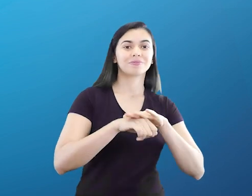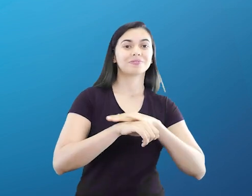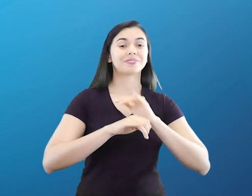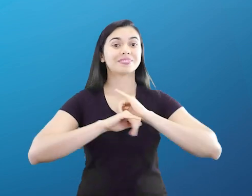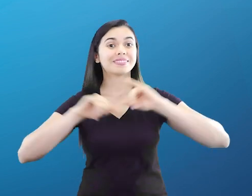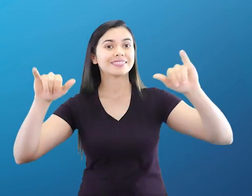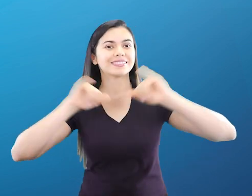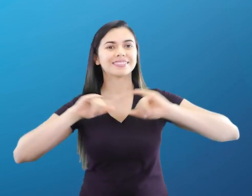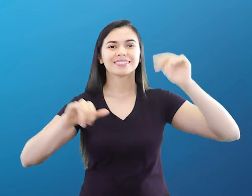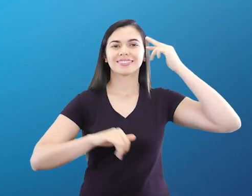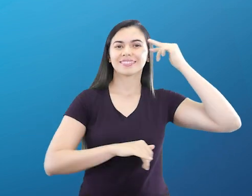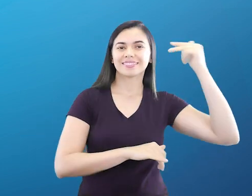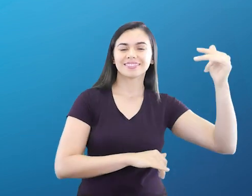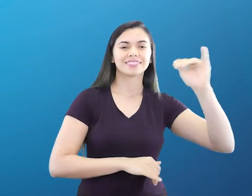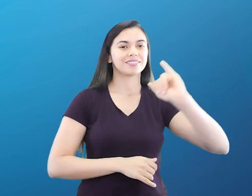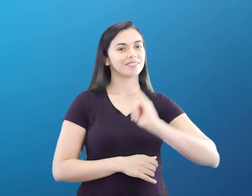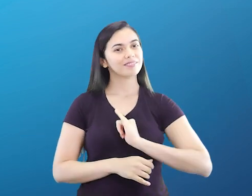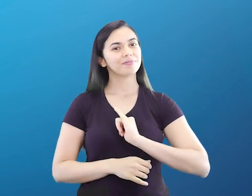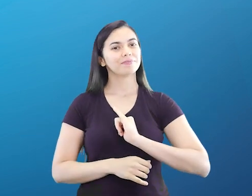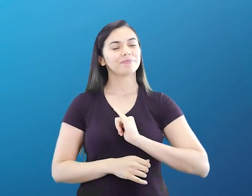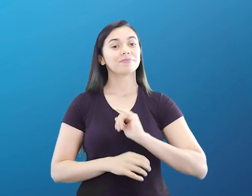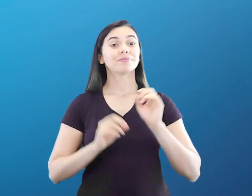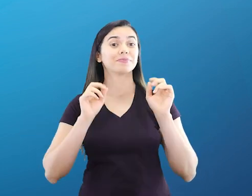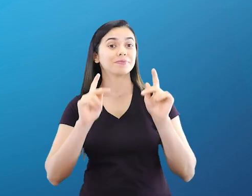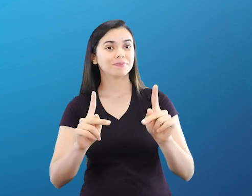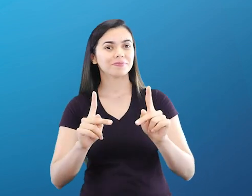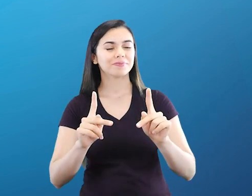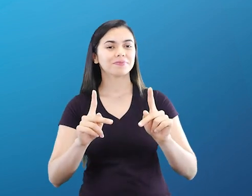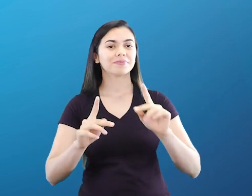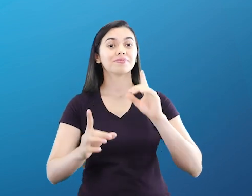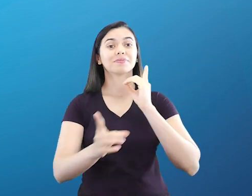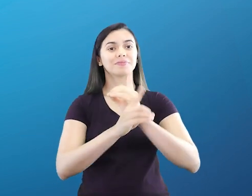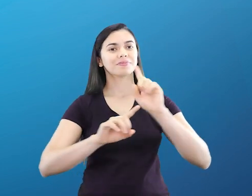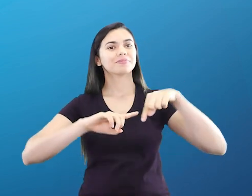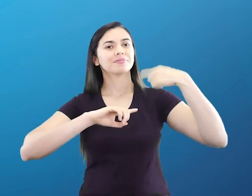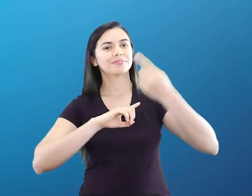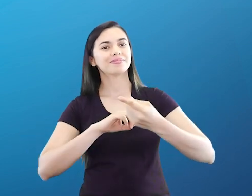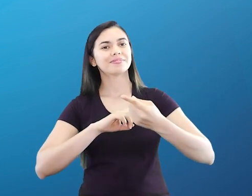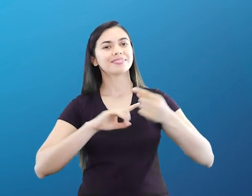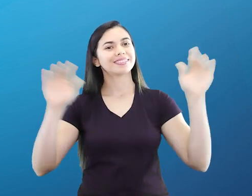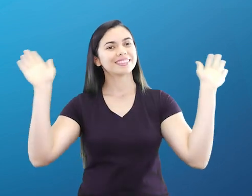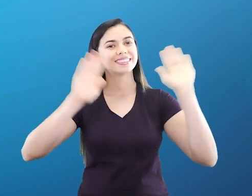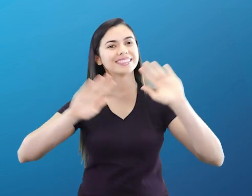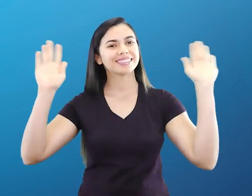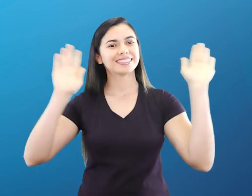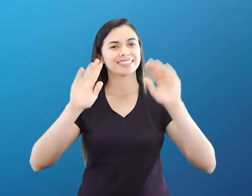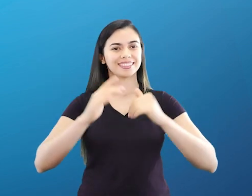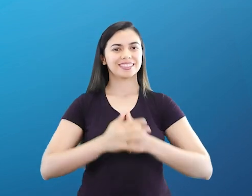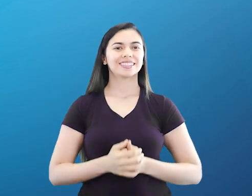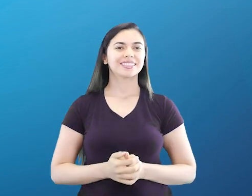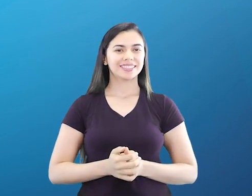contando sobre a história da nossa cidade, tá? Até o nosso próximo encontro, viu? Tchau!